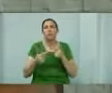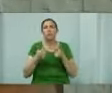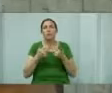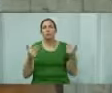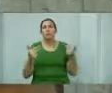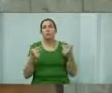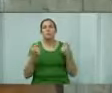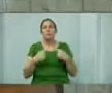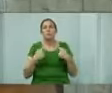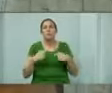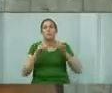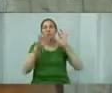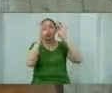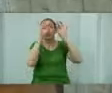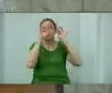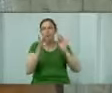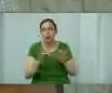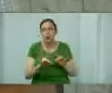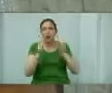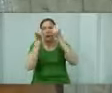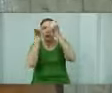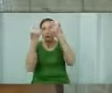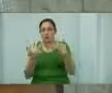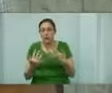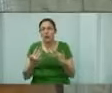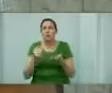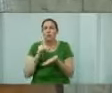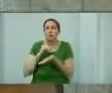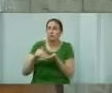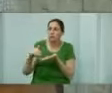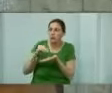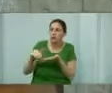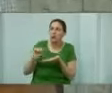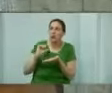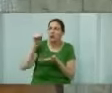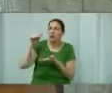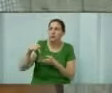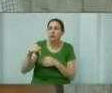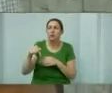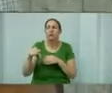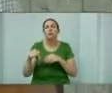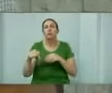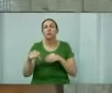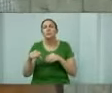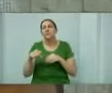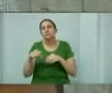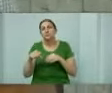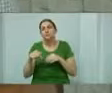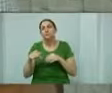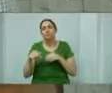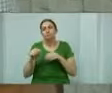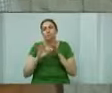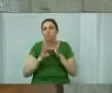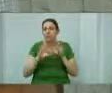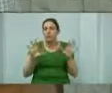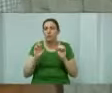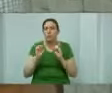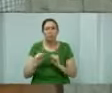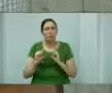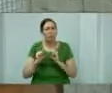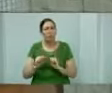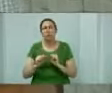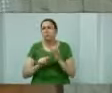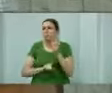importância, nossos secretários estão aqui, vereadores eleitos, inclusive, estão aí, nossos secretários estão aqui, ó, vão ficar à disposição. Ó, como é que vai ser